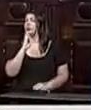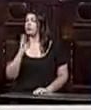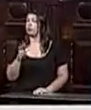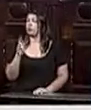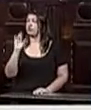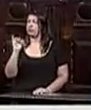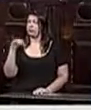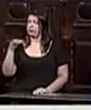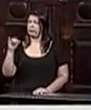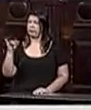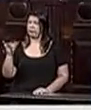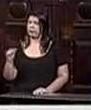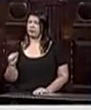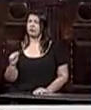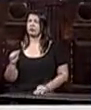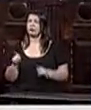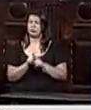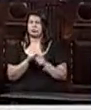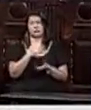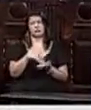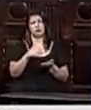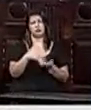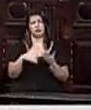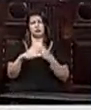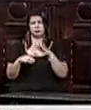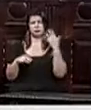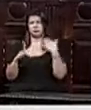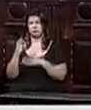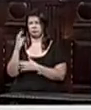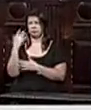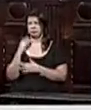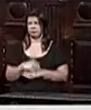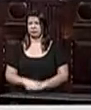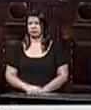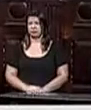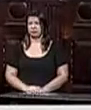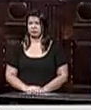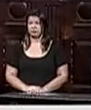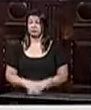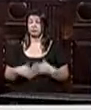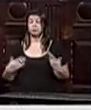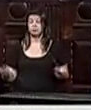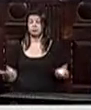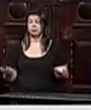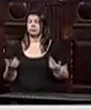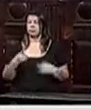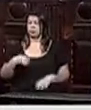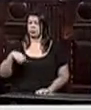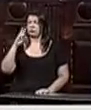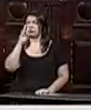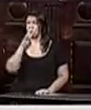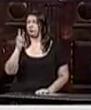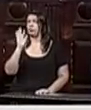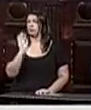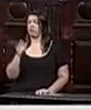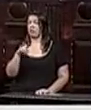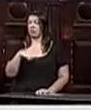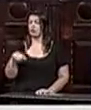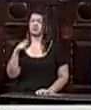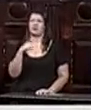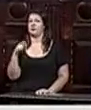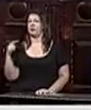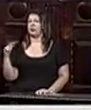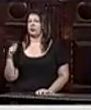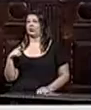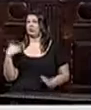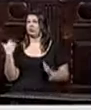INEA e pela Secretaria do Meio Ambiente? Mas diz aqui, nós não temos todos os elementos para